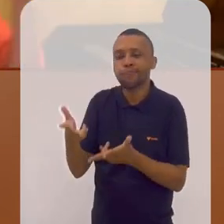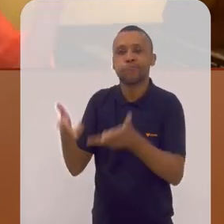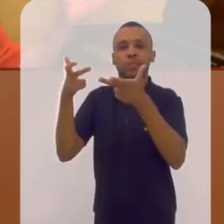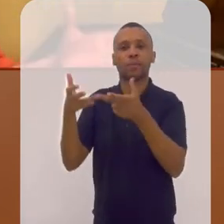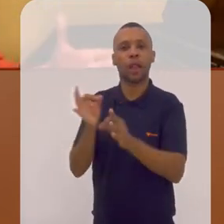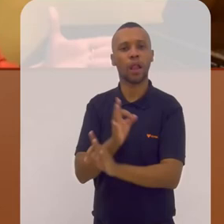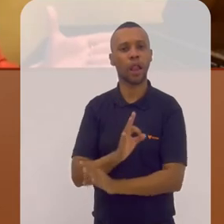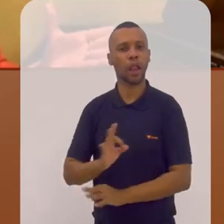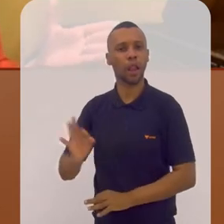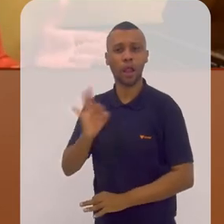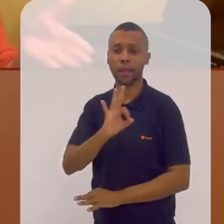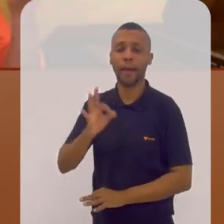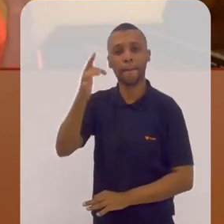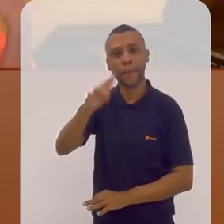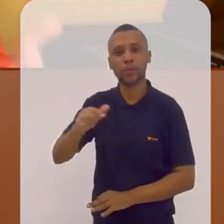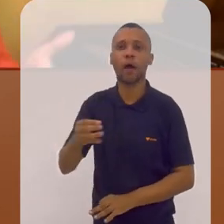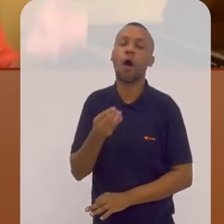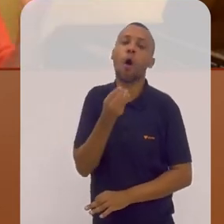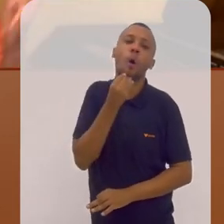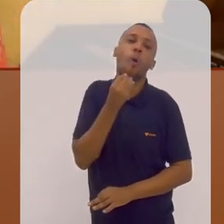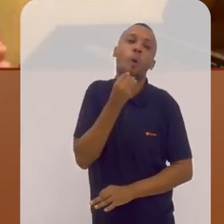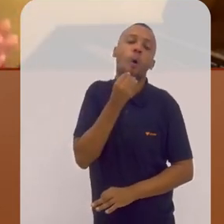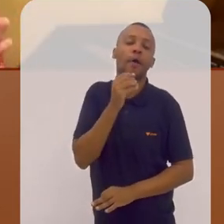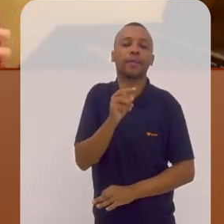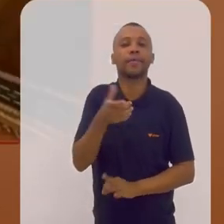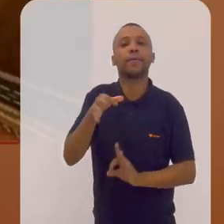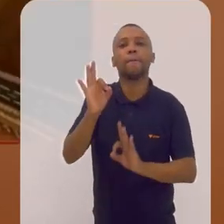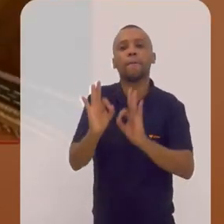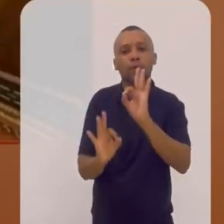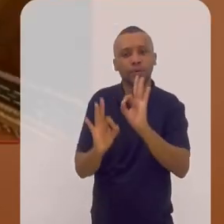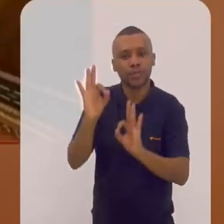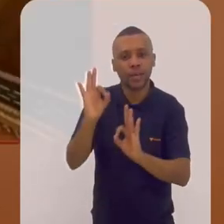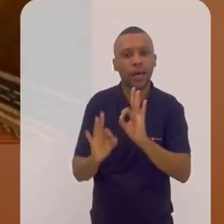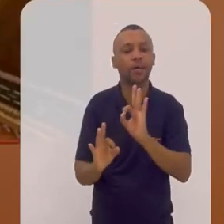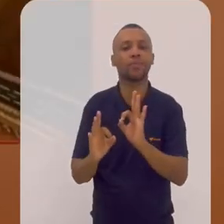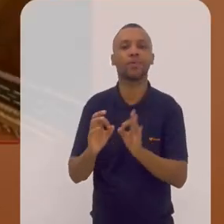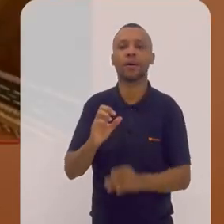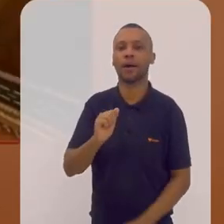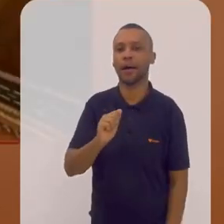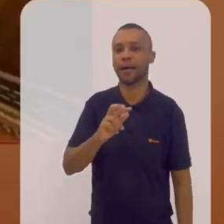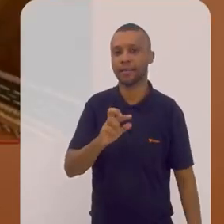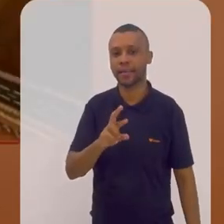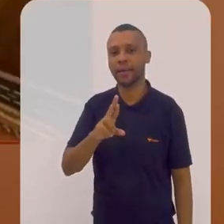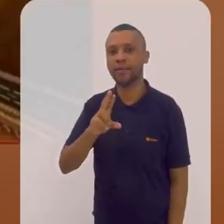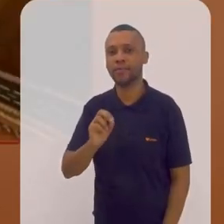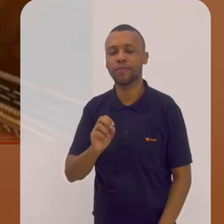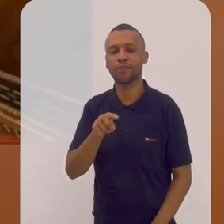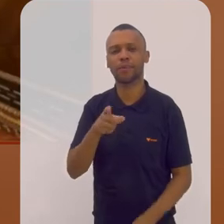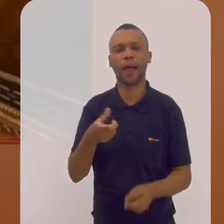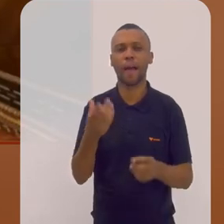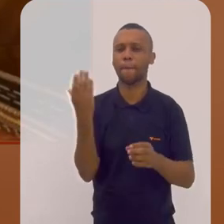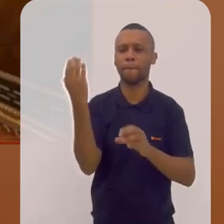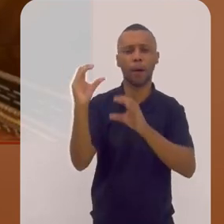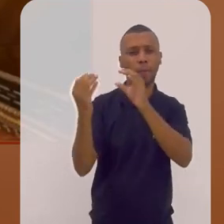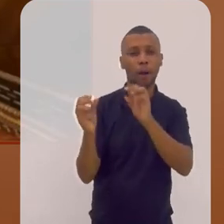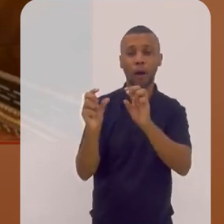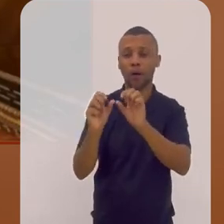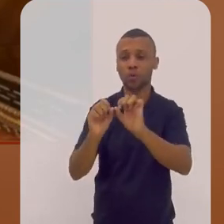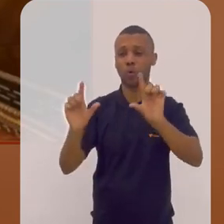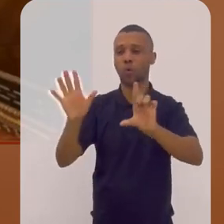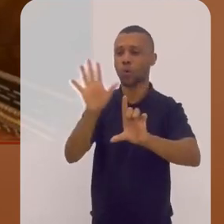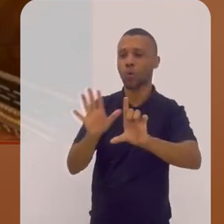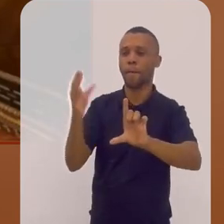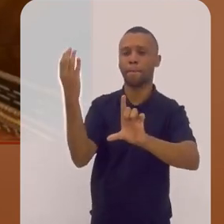nunca ouviu falar. Então, essa é mais uma oportunidade desse projeto Acervo Digital de Partituras Brasileiras